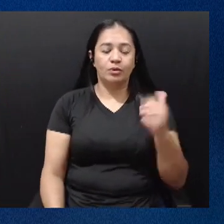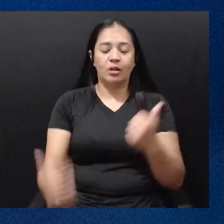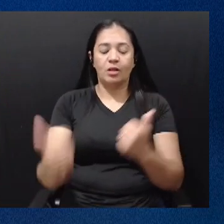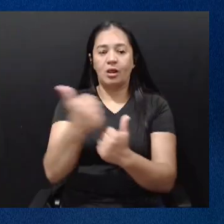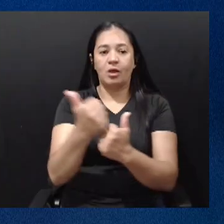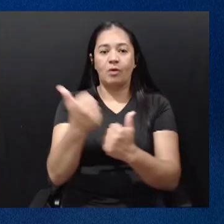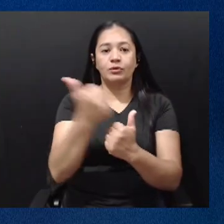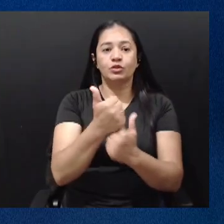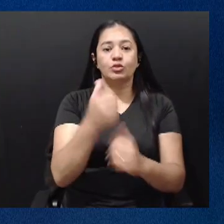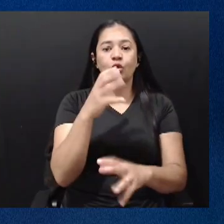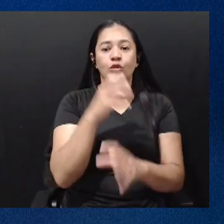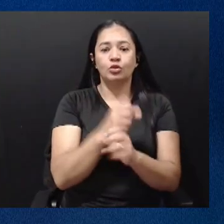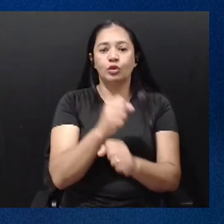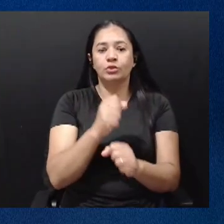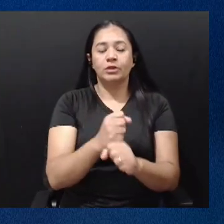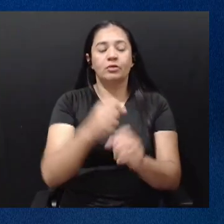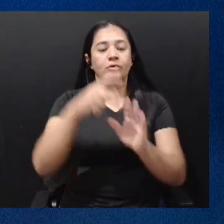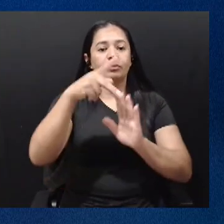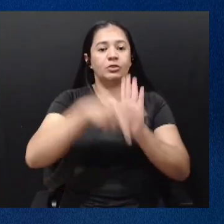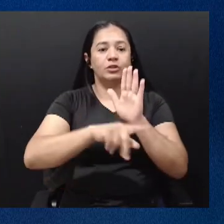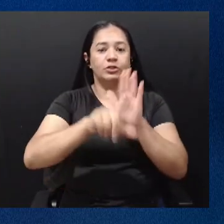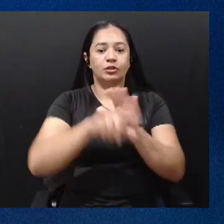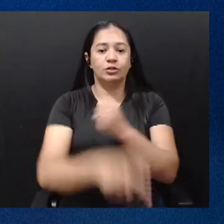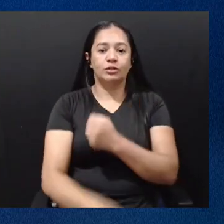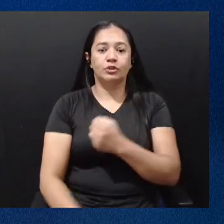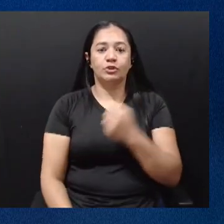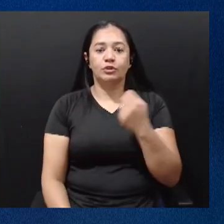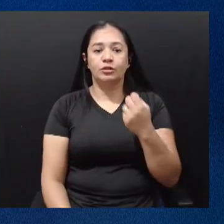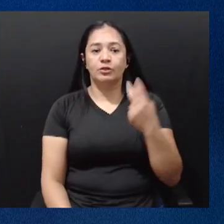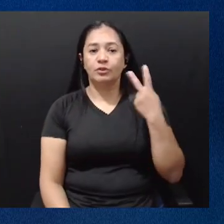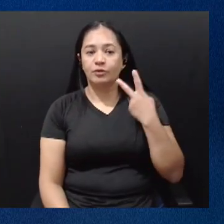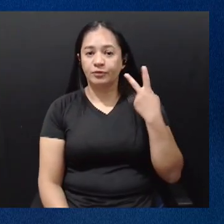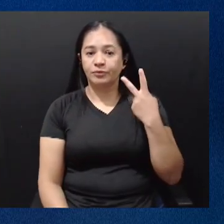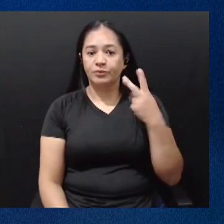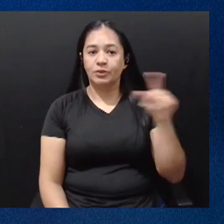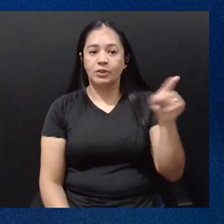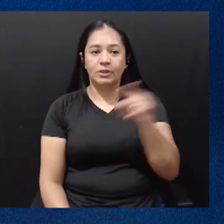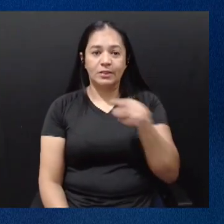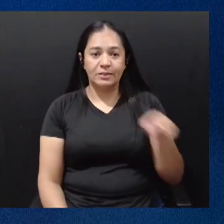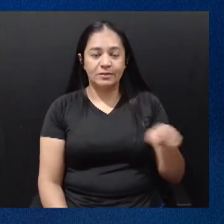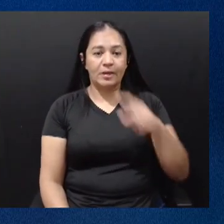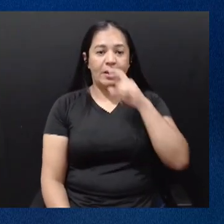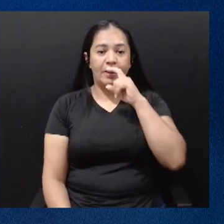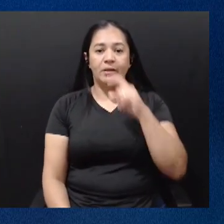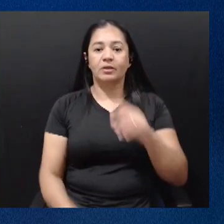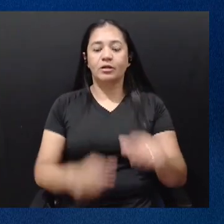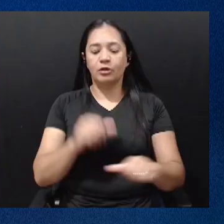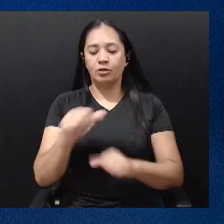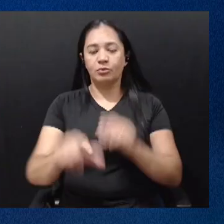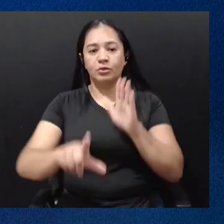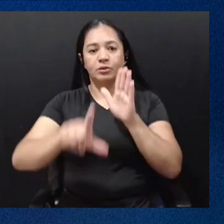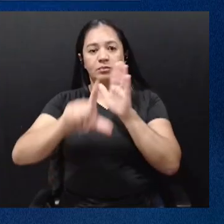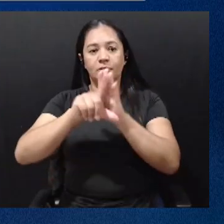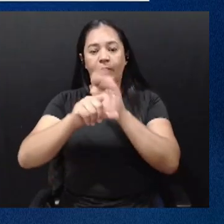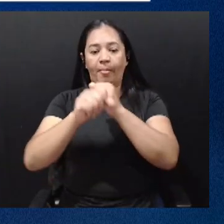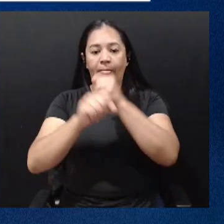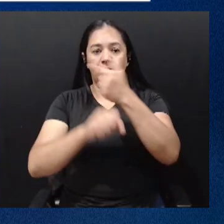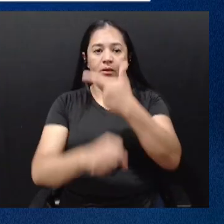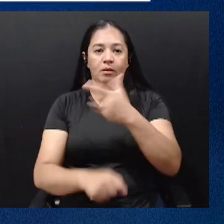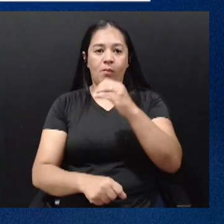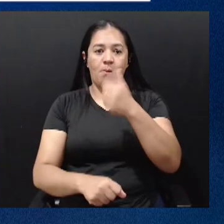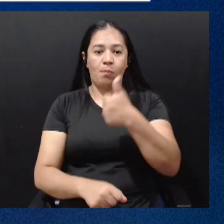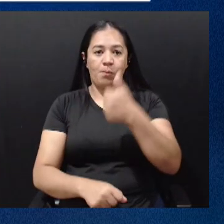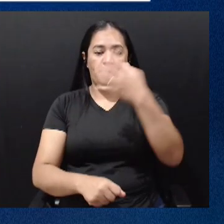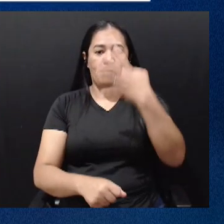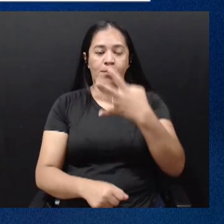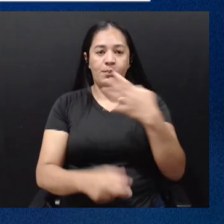projeto de lei ordinária de autoria do ex-vereador Zé Carlos, que altera uma lei de 2013 responsável por instituir